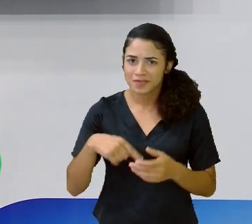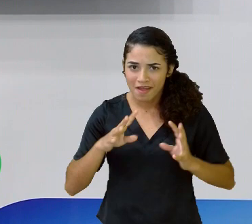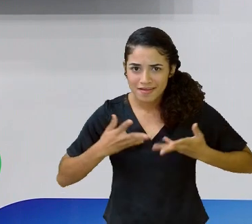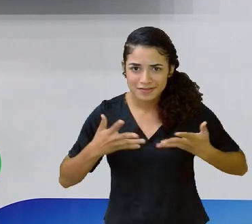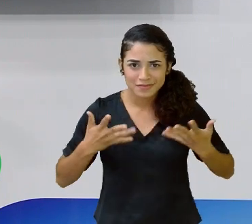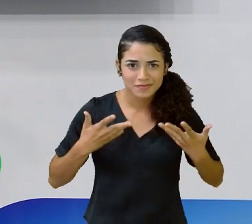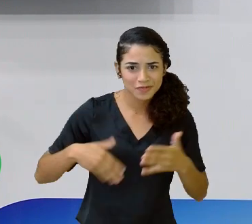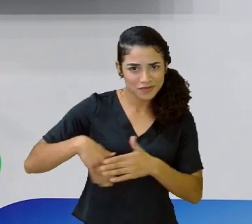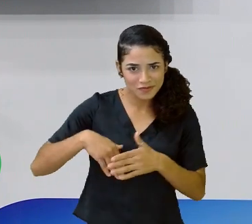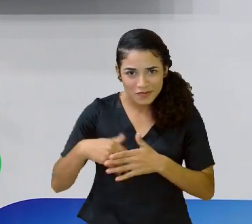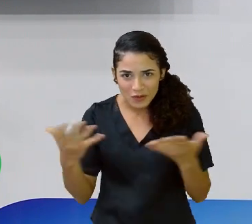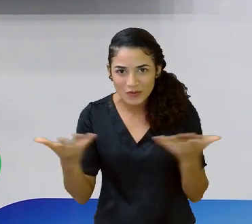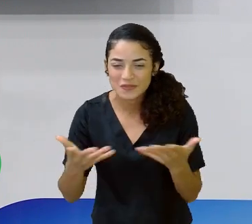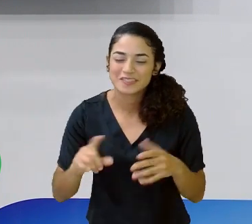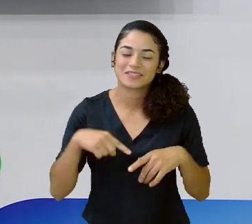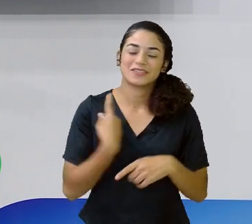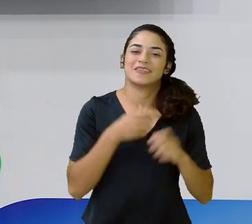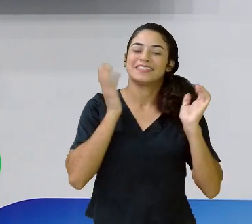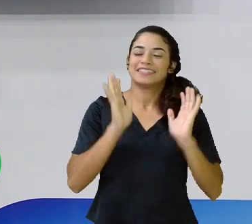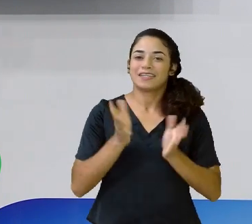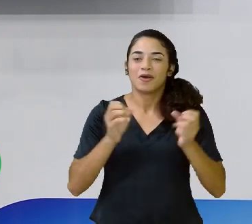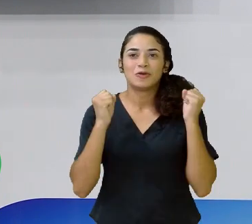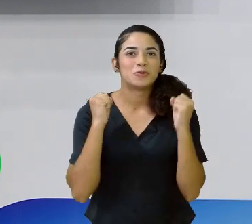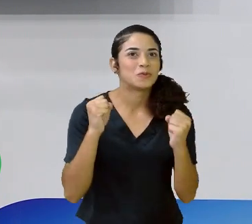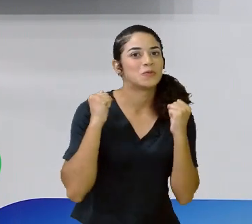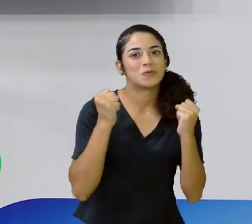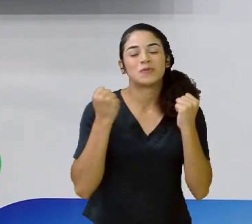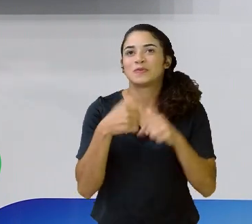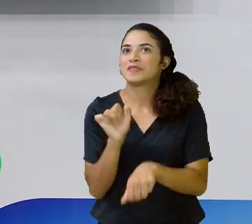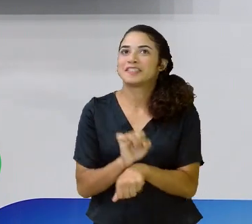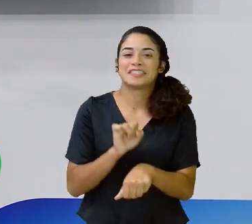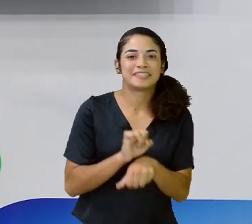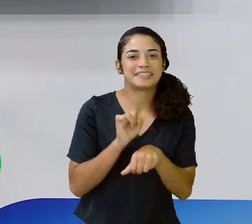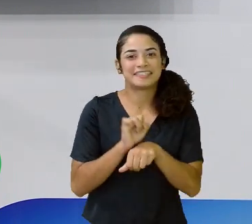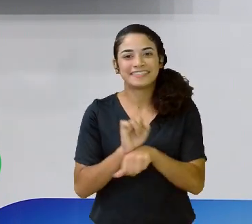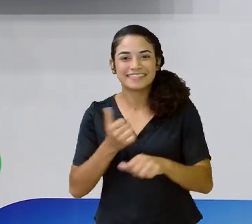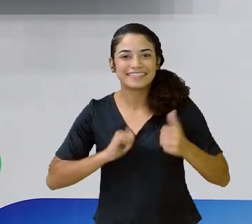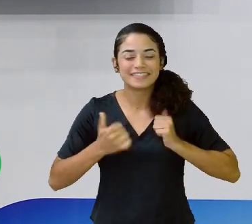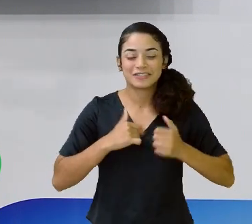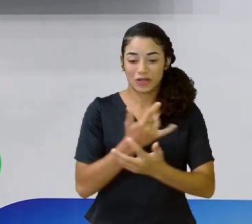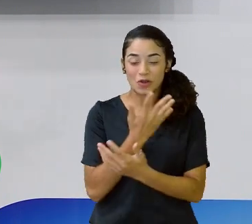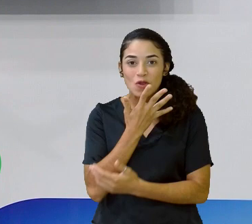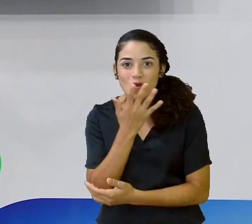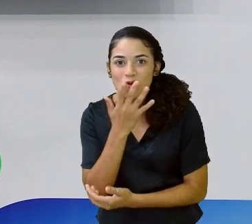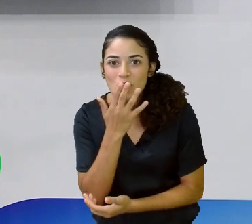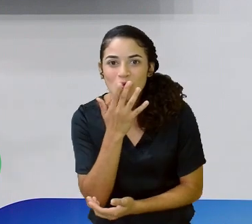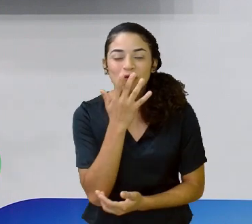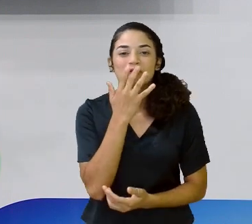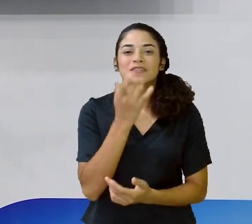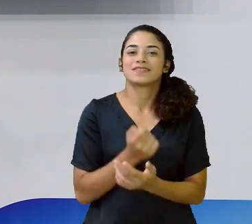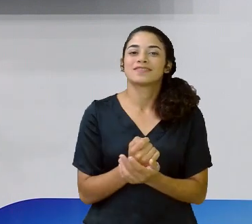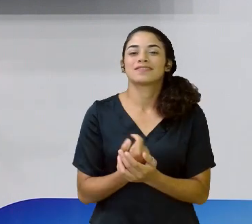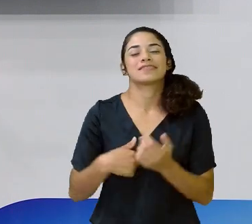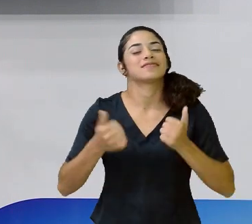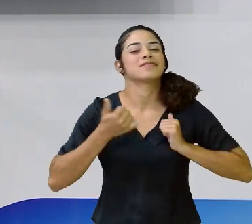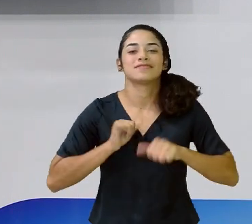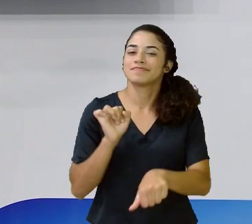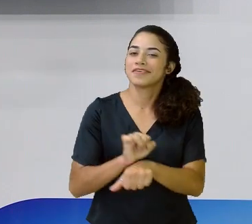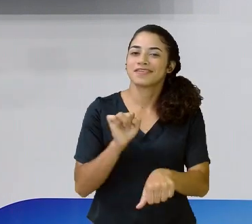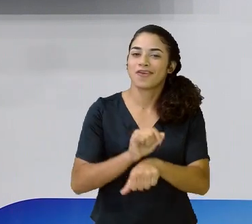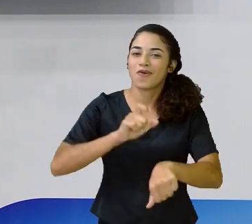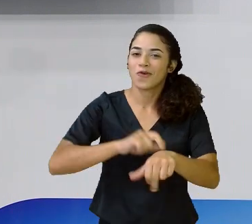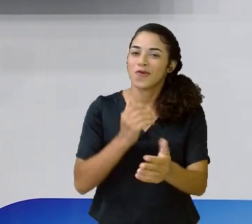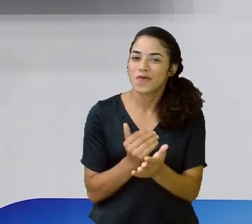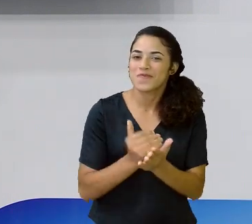para o jogo? A gente já está aqui ó, na torcida, tá todo mundo nas cores do Brasil, felicíssimo, não vê na hora de começar o jogo.